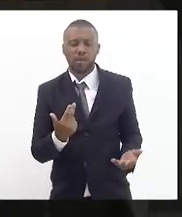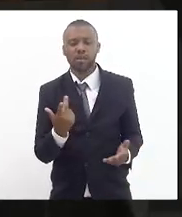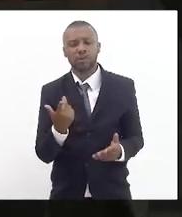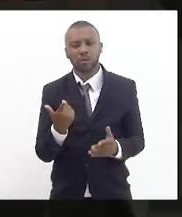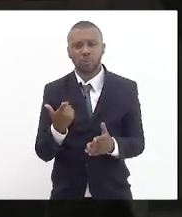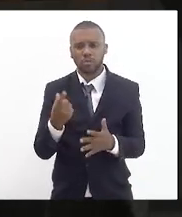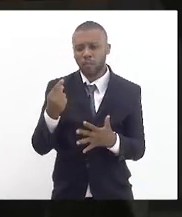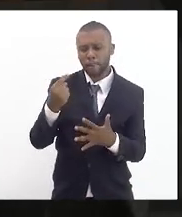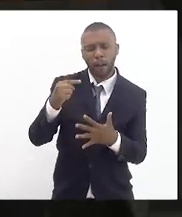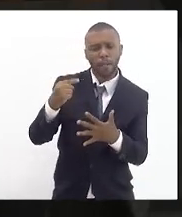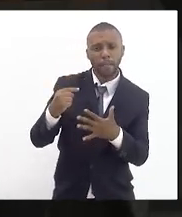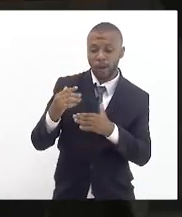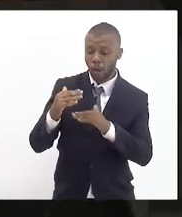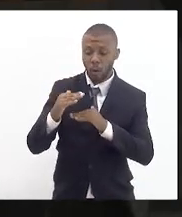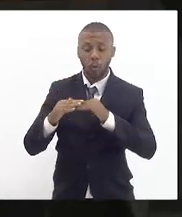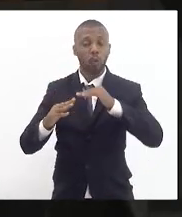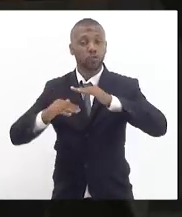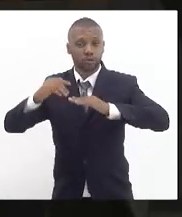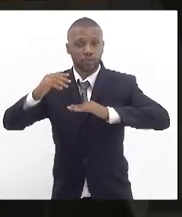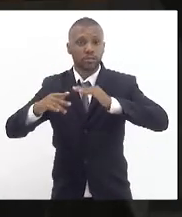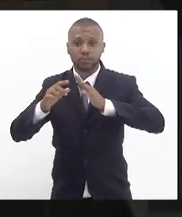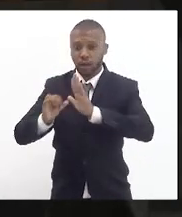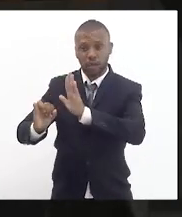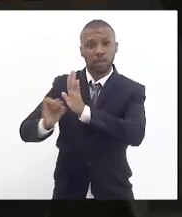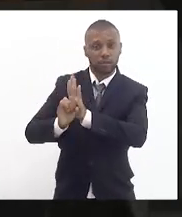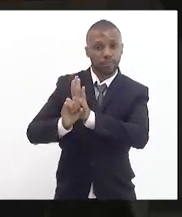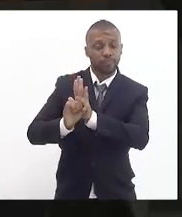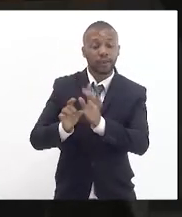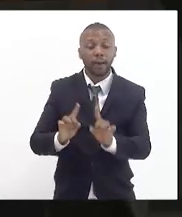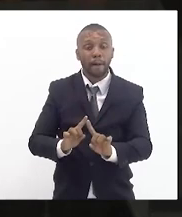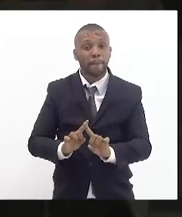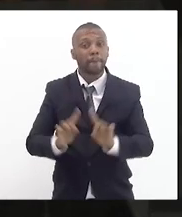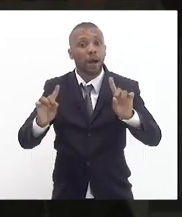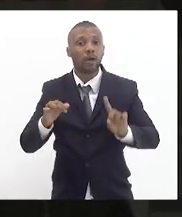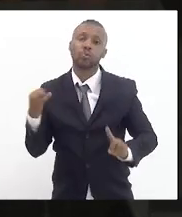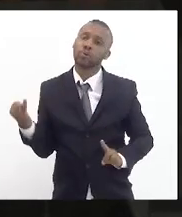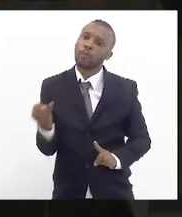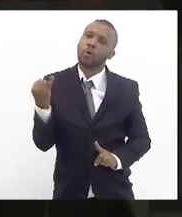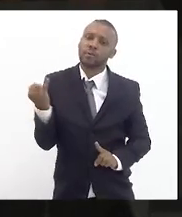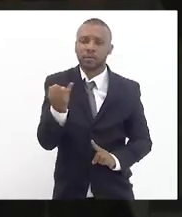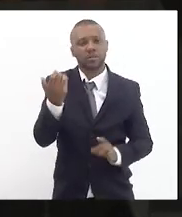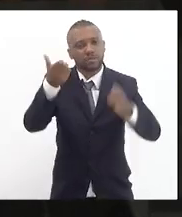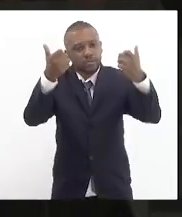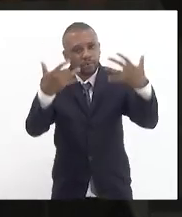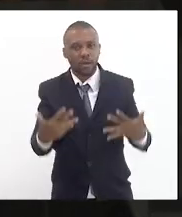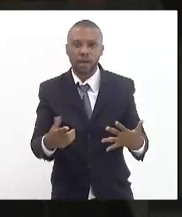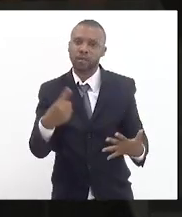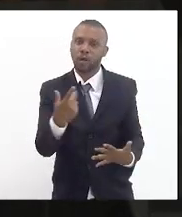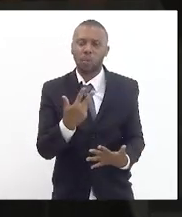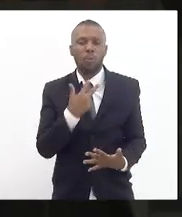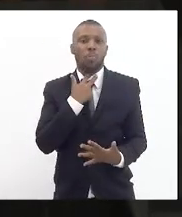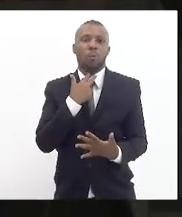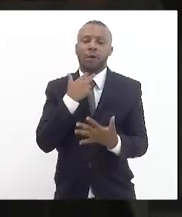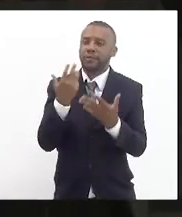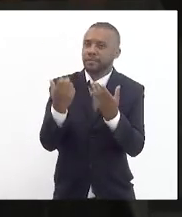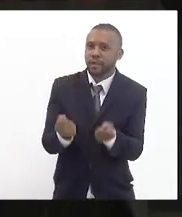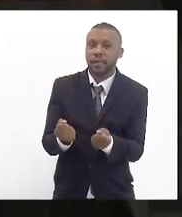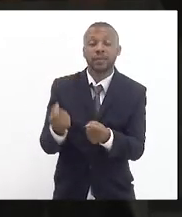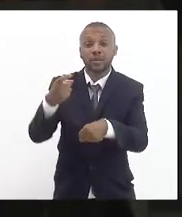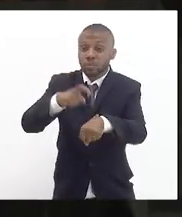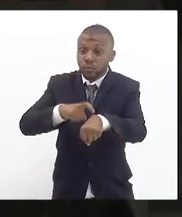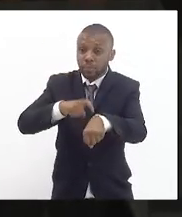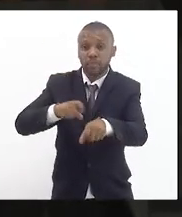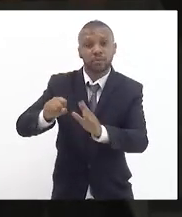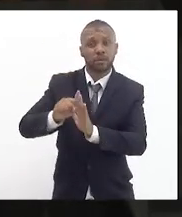formando Mas o importante frisar é que a gente não pode admitir no século